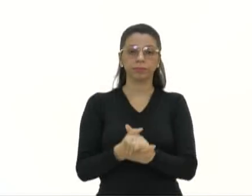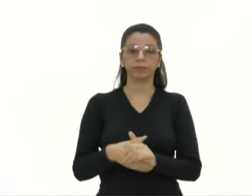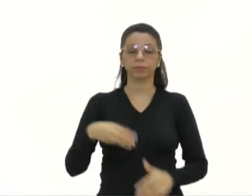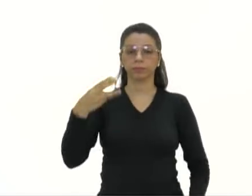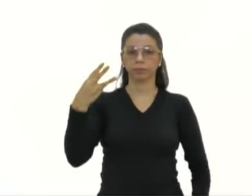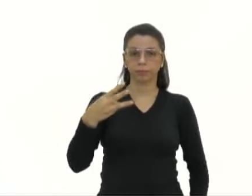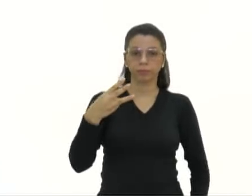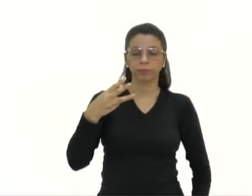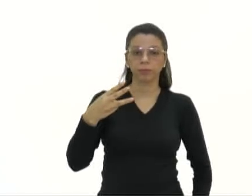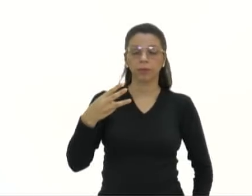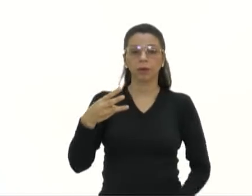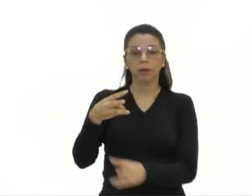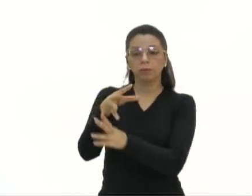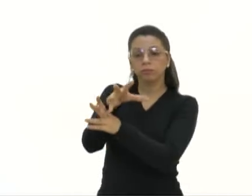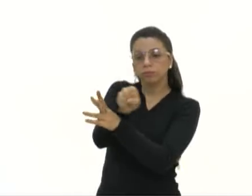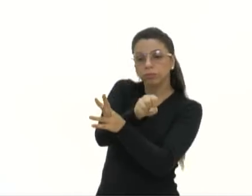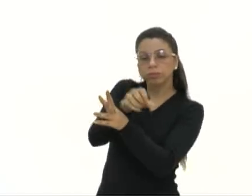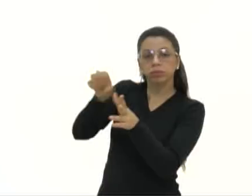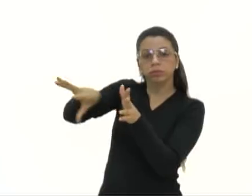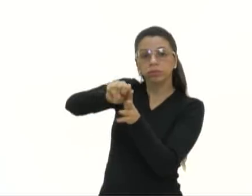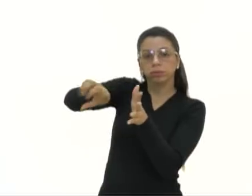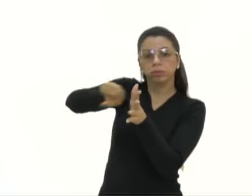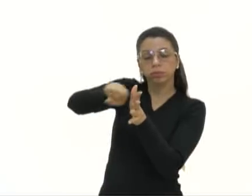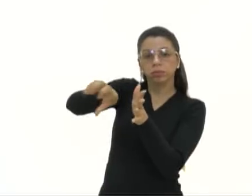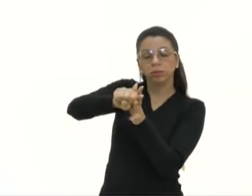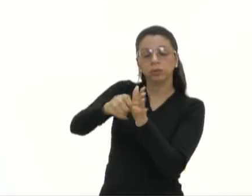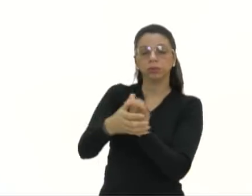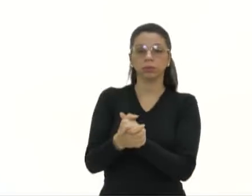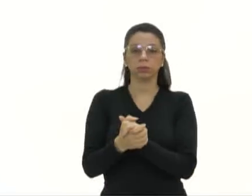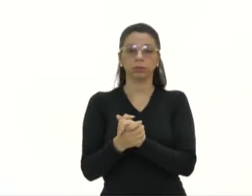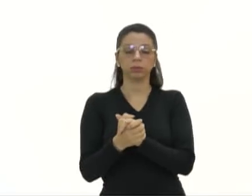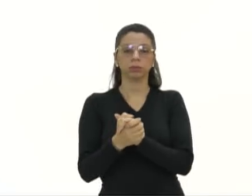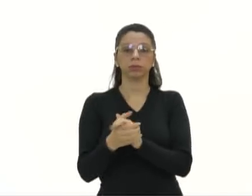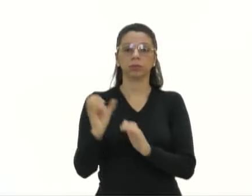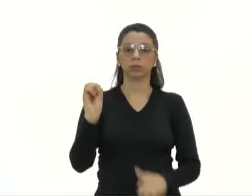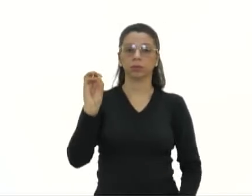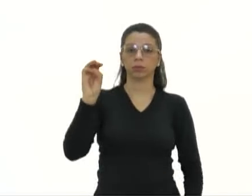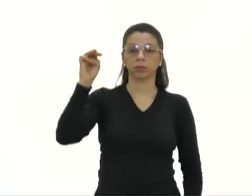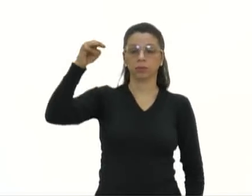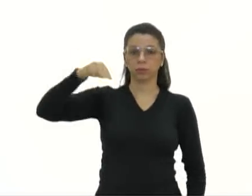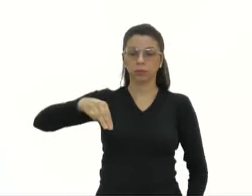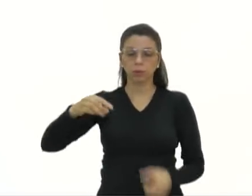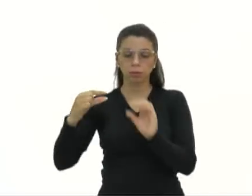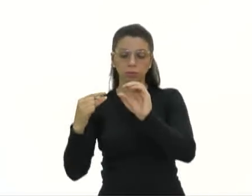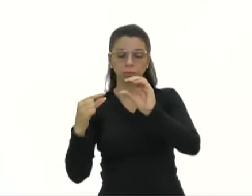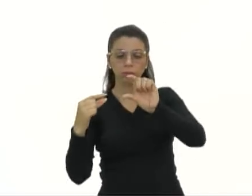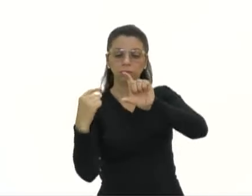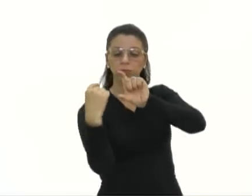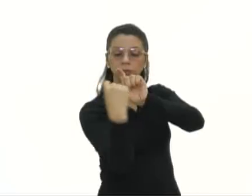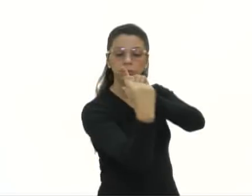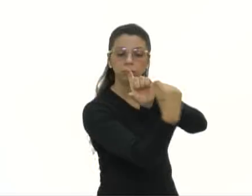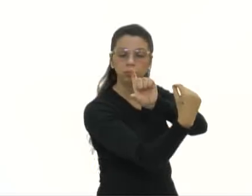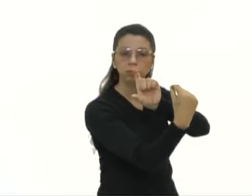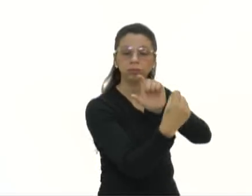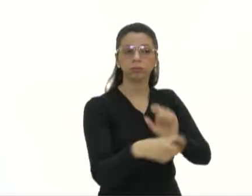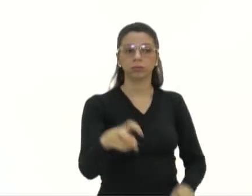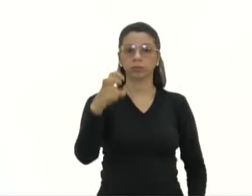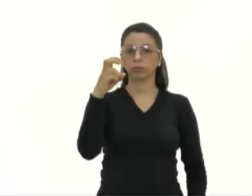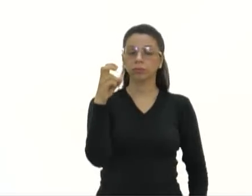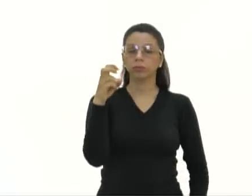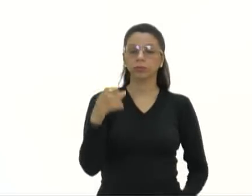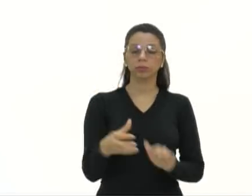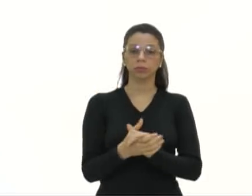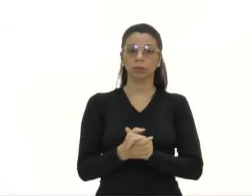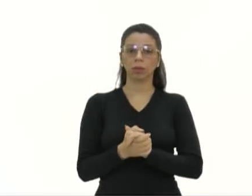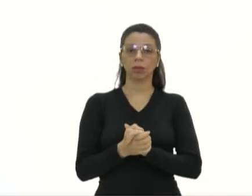estimulação dos mecanorreceptores. 4, condução do som pelo canal auditivo. Quinto, transmissão